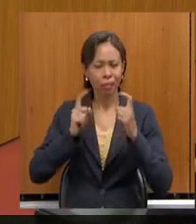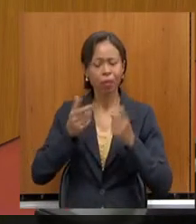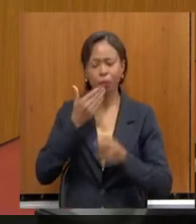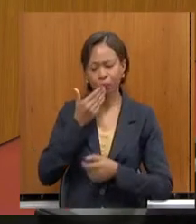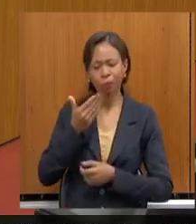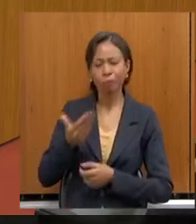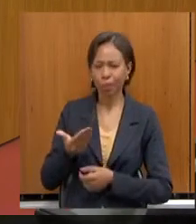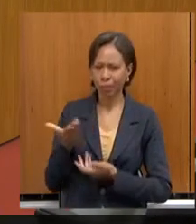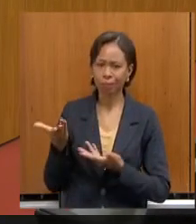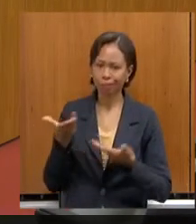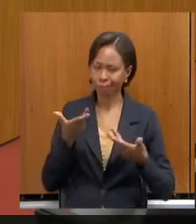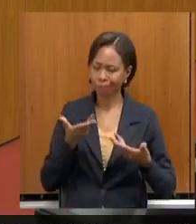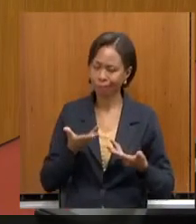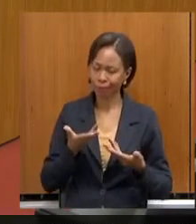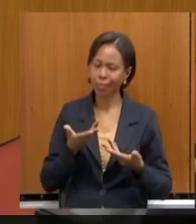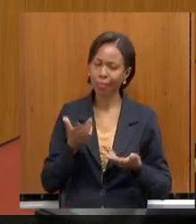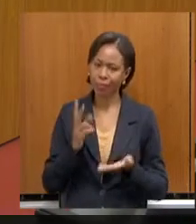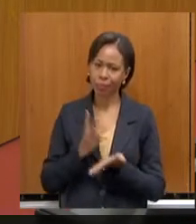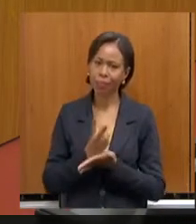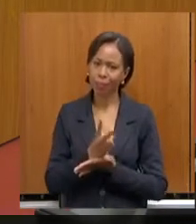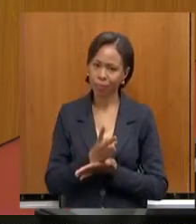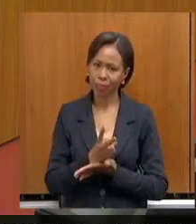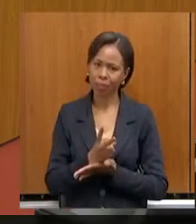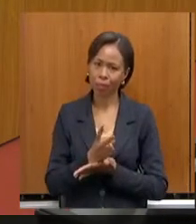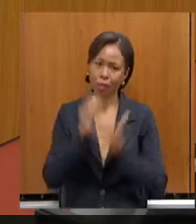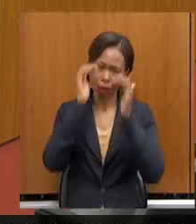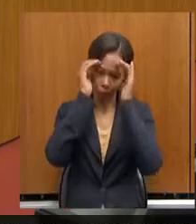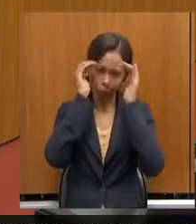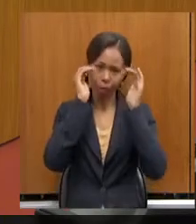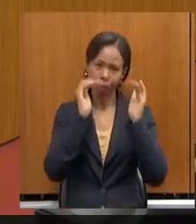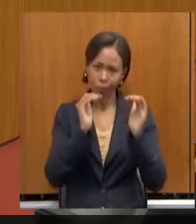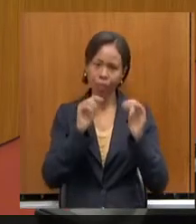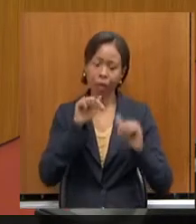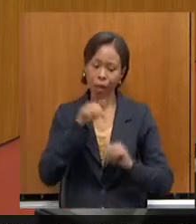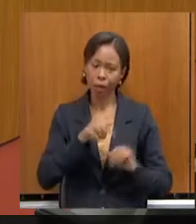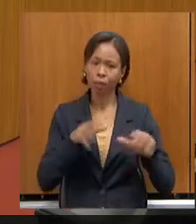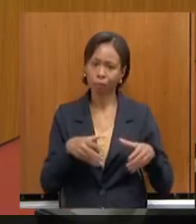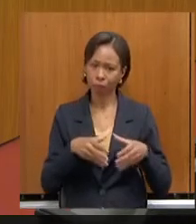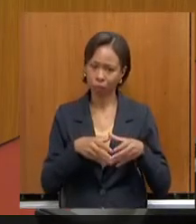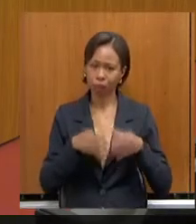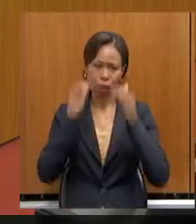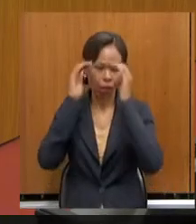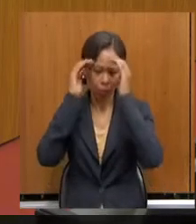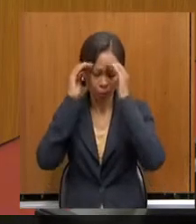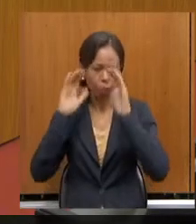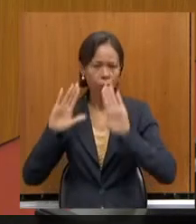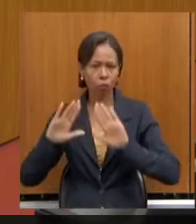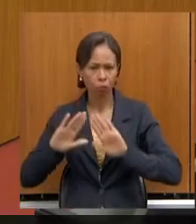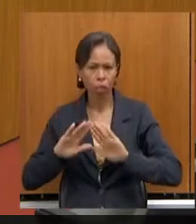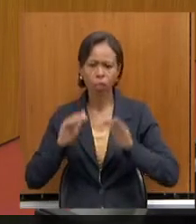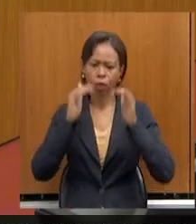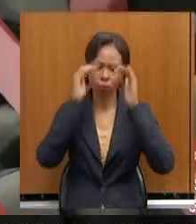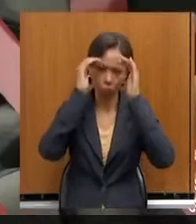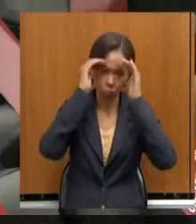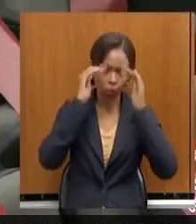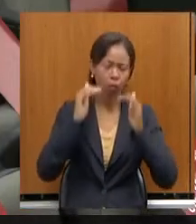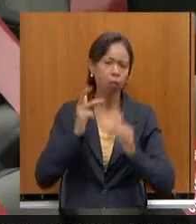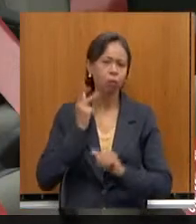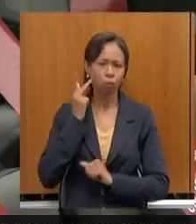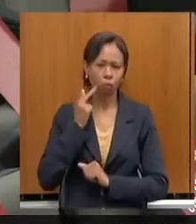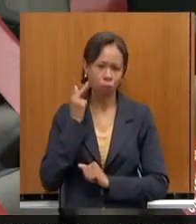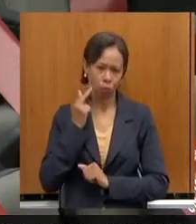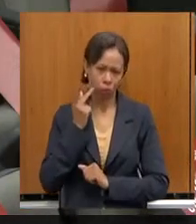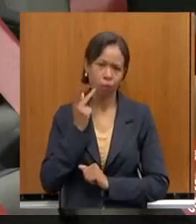essa solicitação é uma forma de consideração com essa condição com esta casa com os parlamentares que defendem o meio ambiente